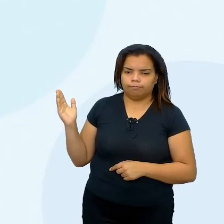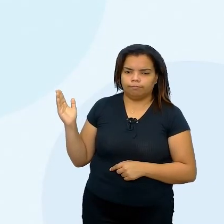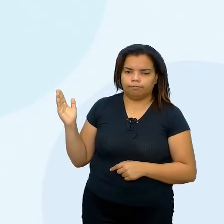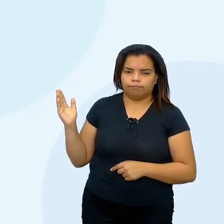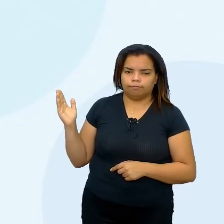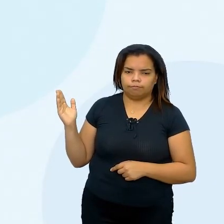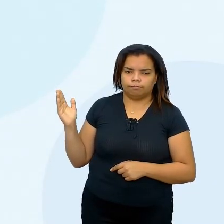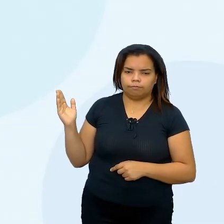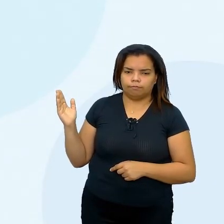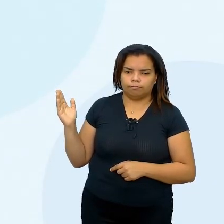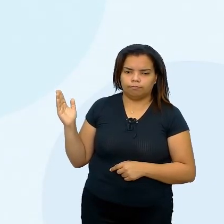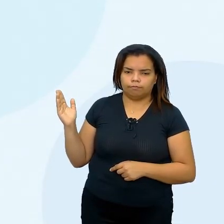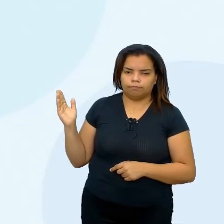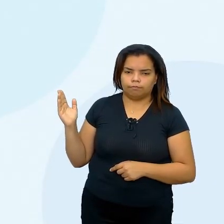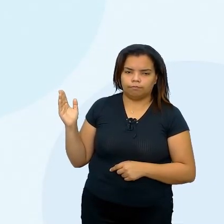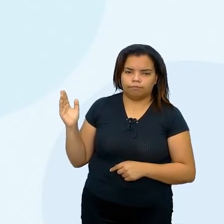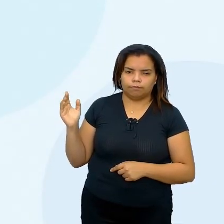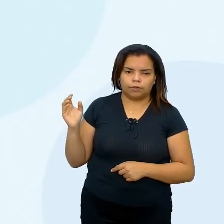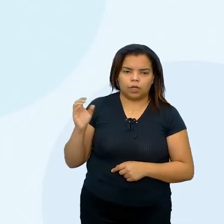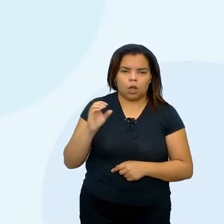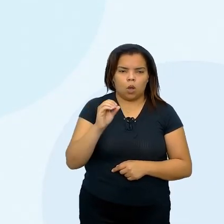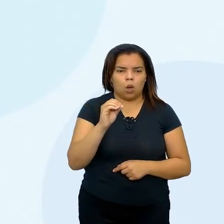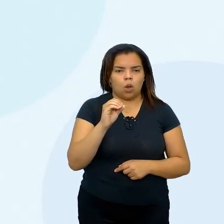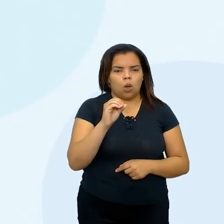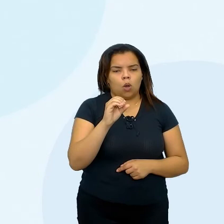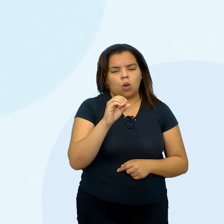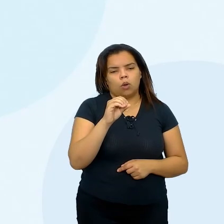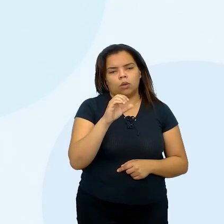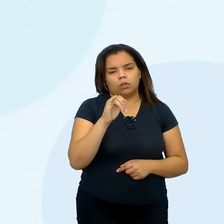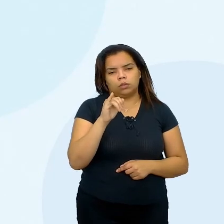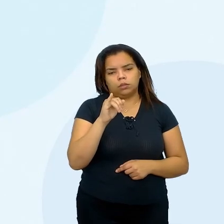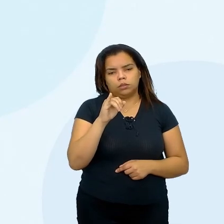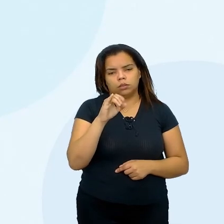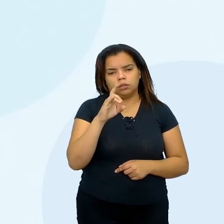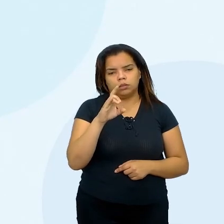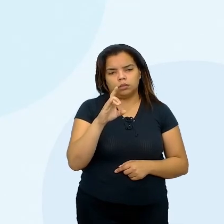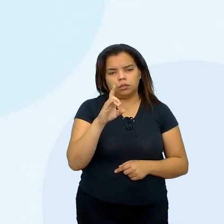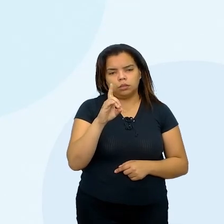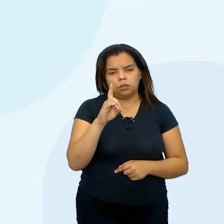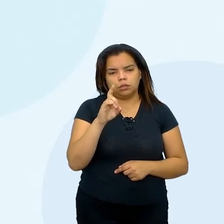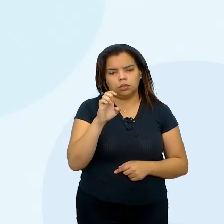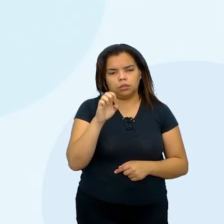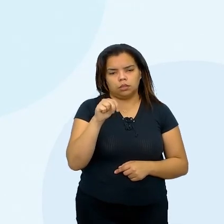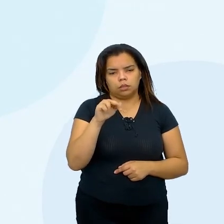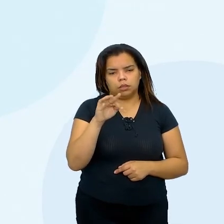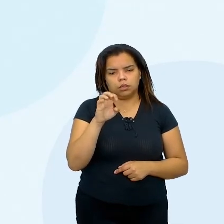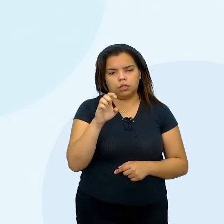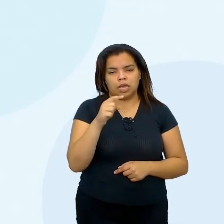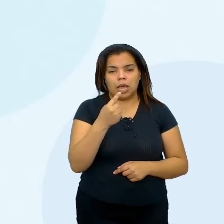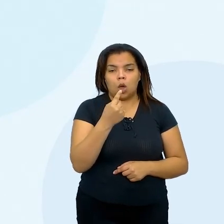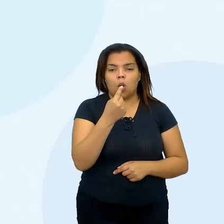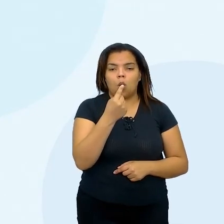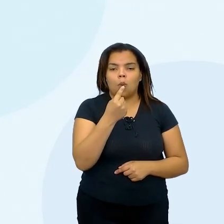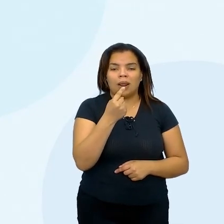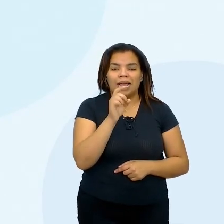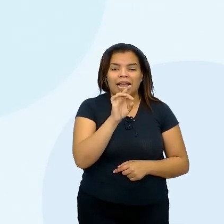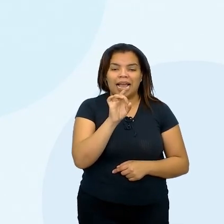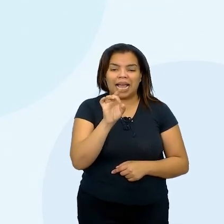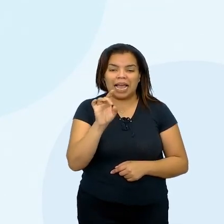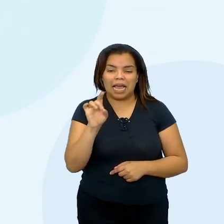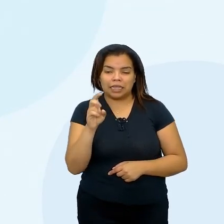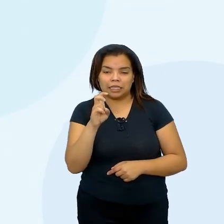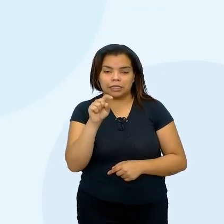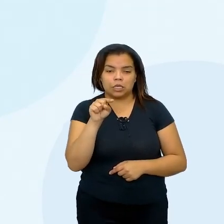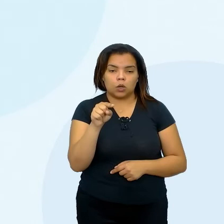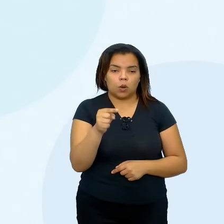Ocidente, a prevalência é de cerca de 1 em cada 5.000 indivíduos. Na África e no Oriente, a